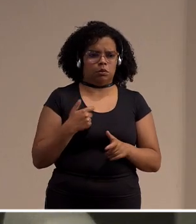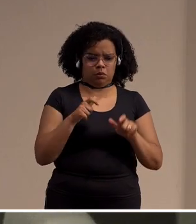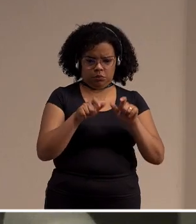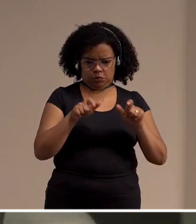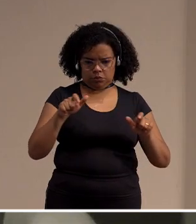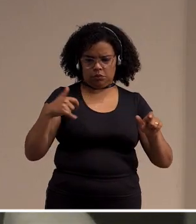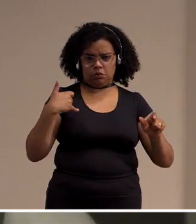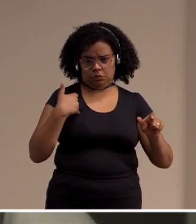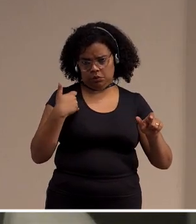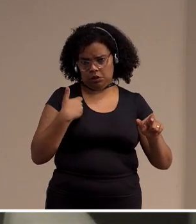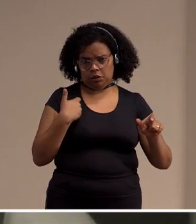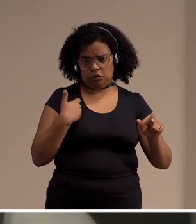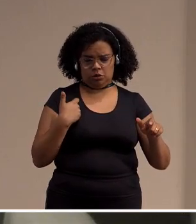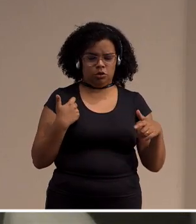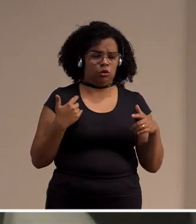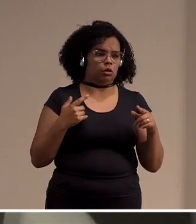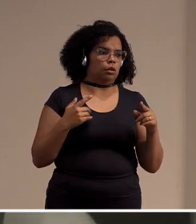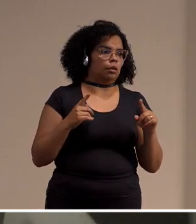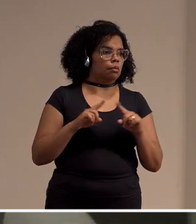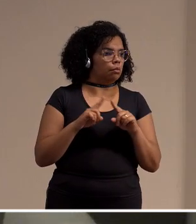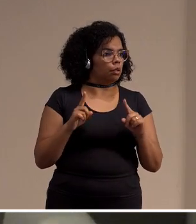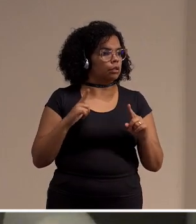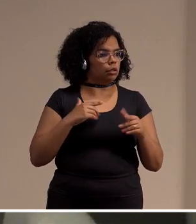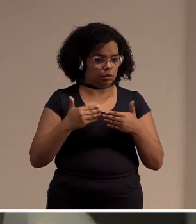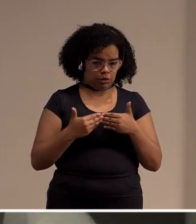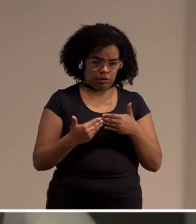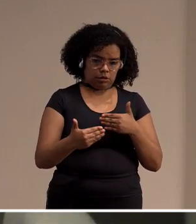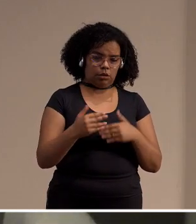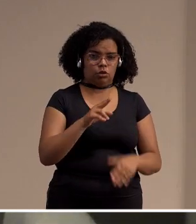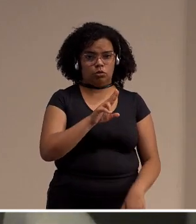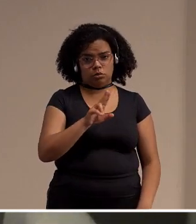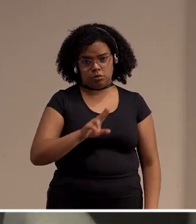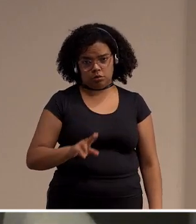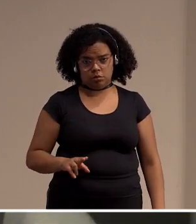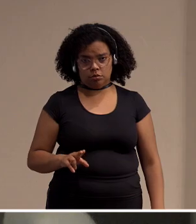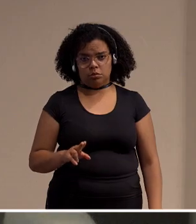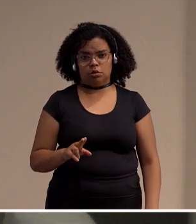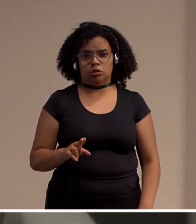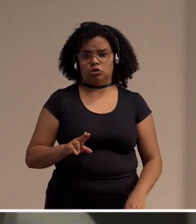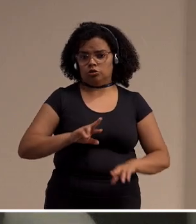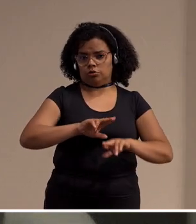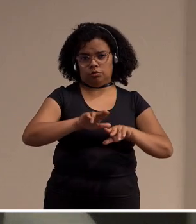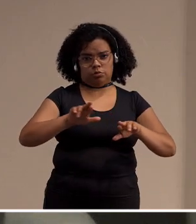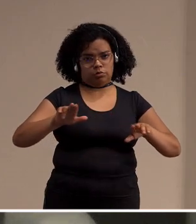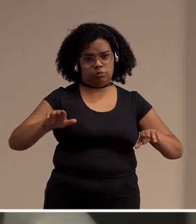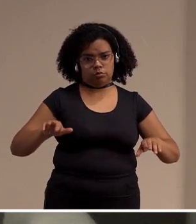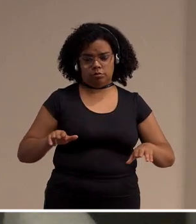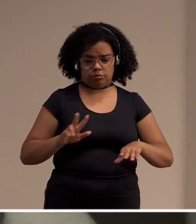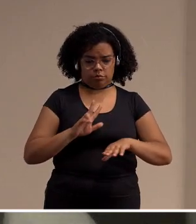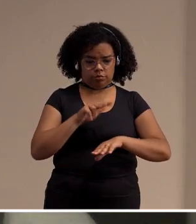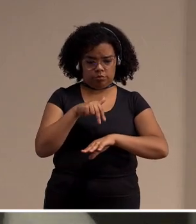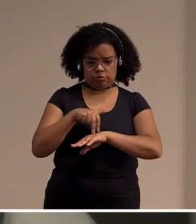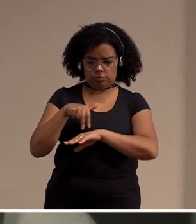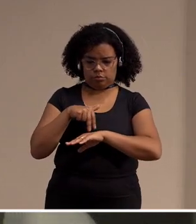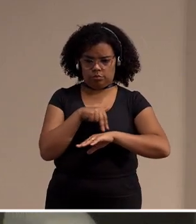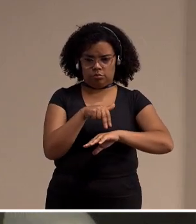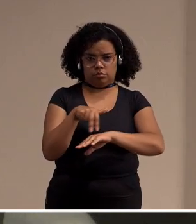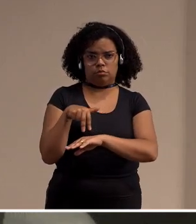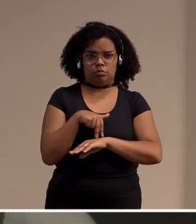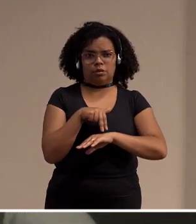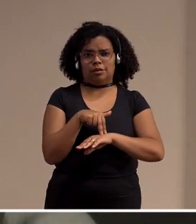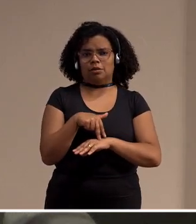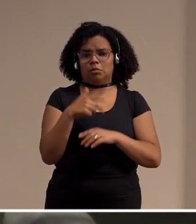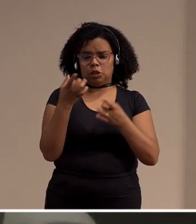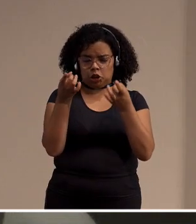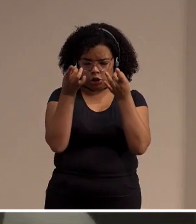idade que eles têm, mas que se estende aos nomes de diversos personagens que aparecem ao longo do livro. Isso deu uma dor de